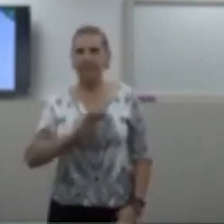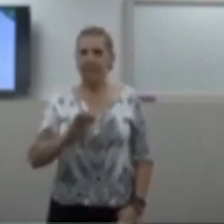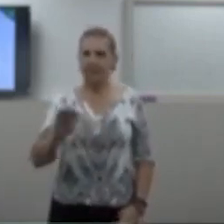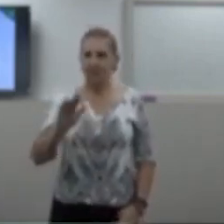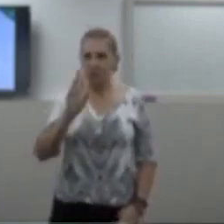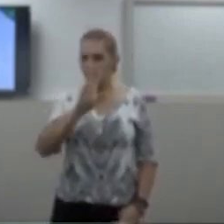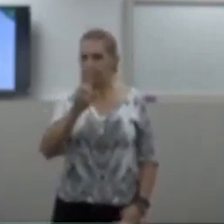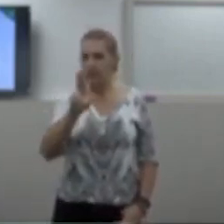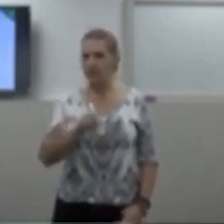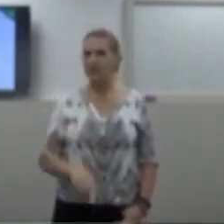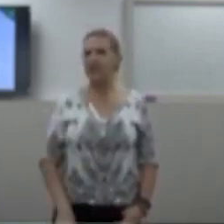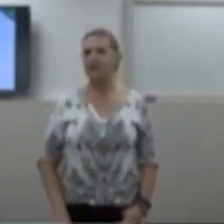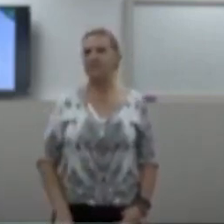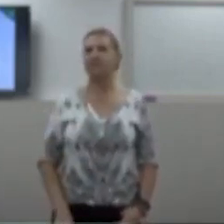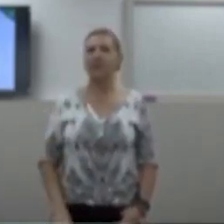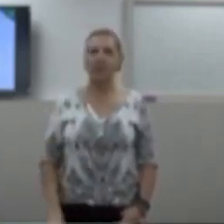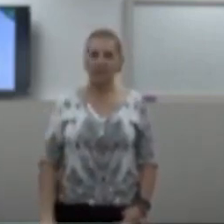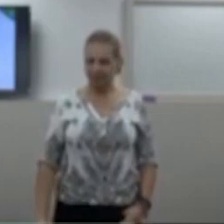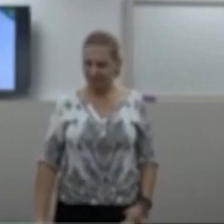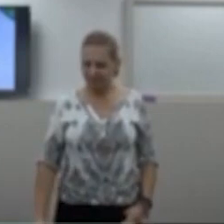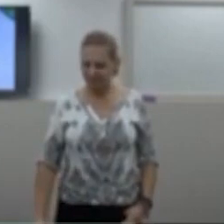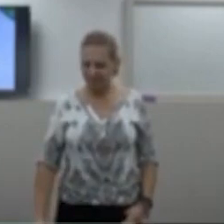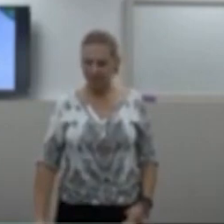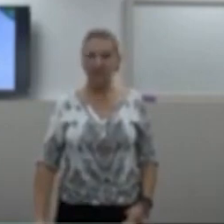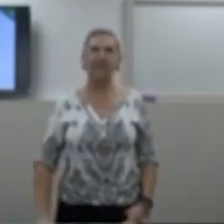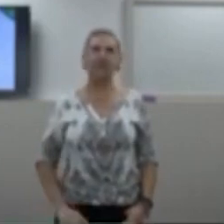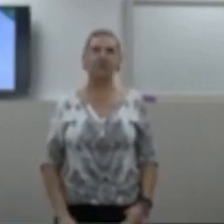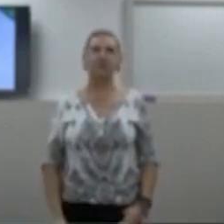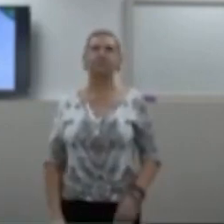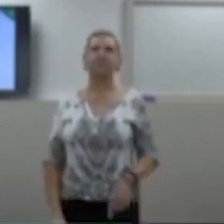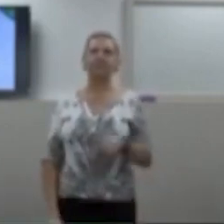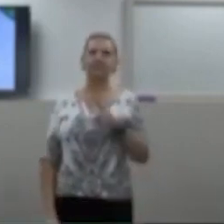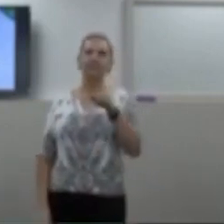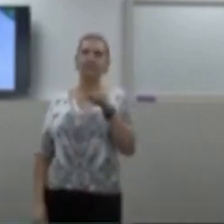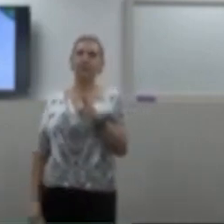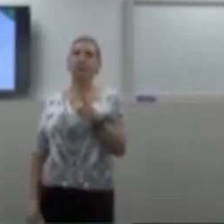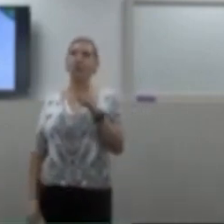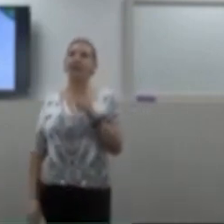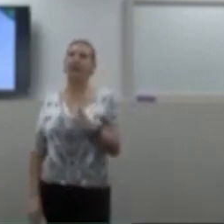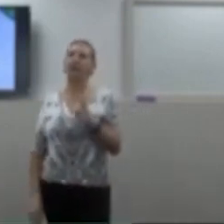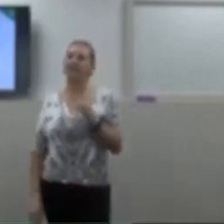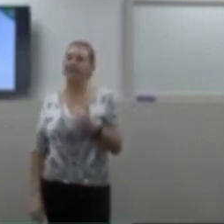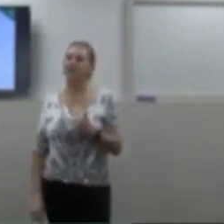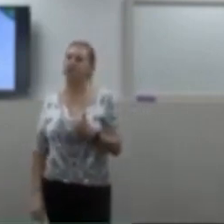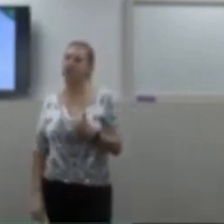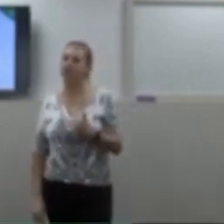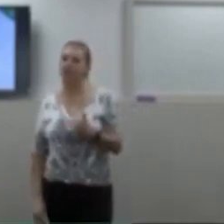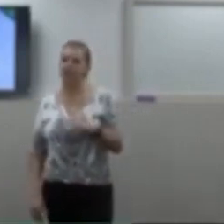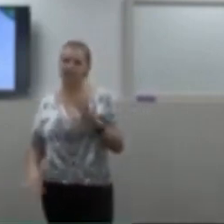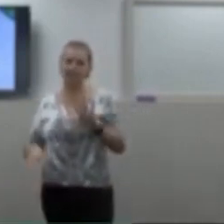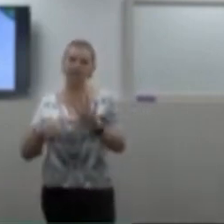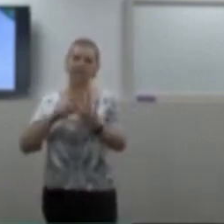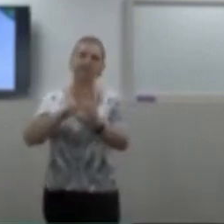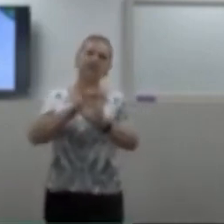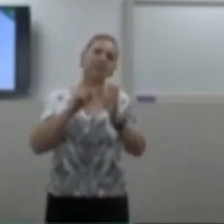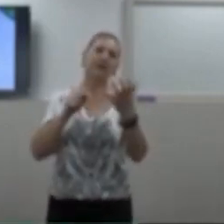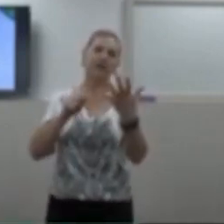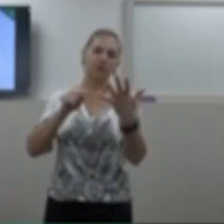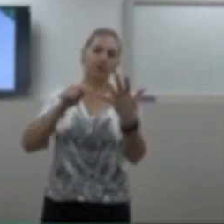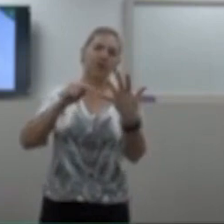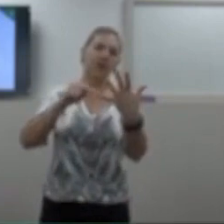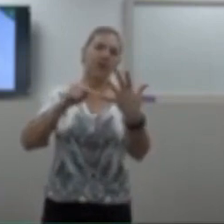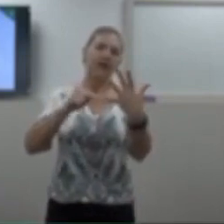né? Acertou? Tenho certeza. Que bom. Vamos para frente. Numeral fracionário. Lembra que nós